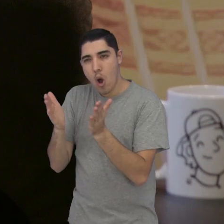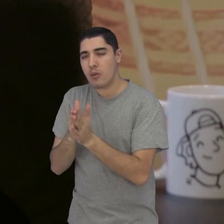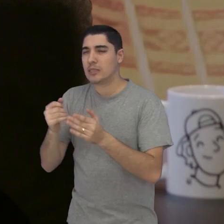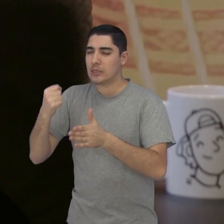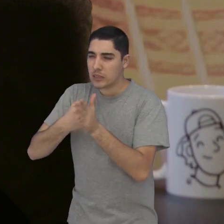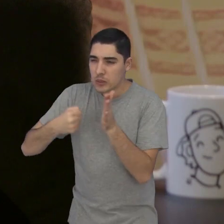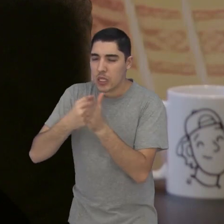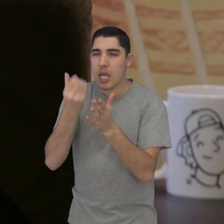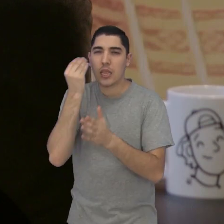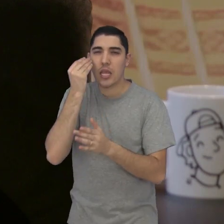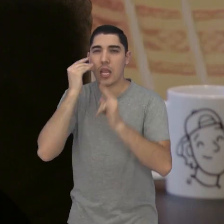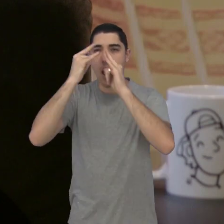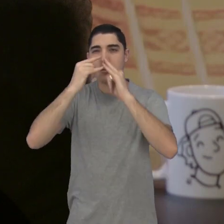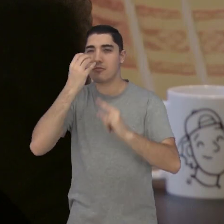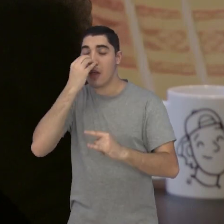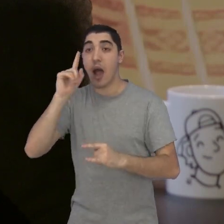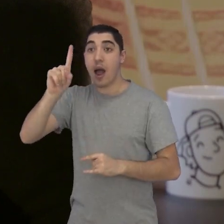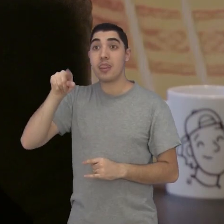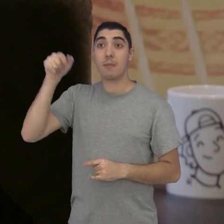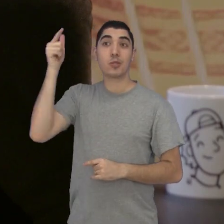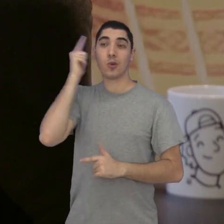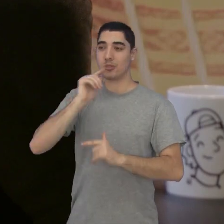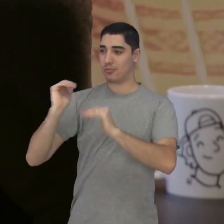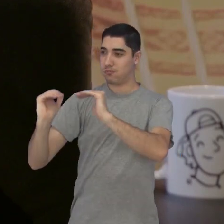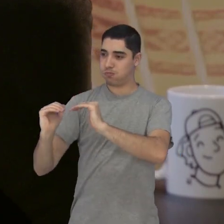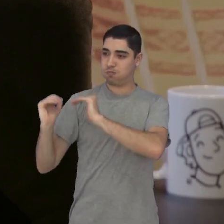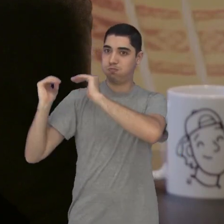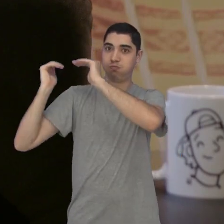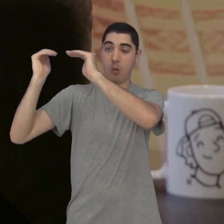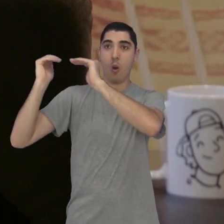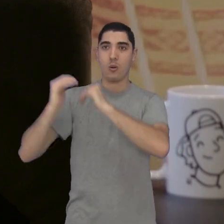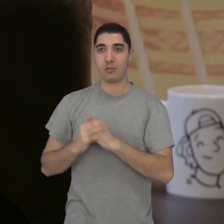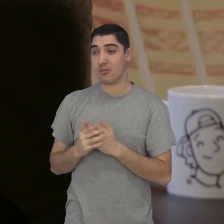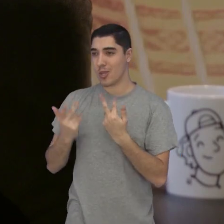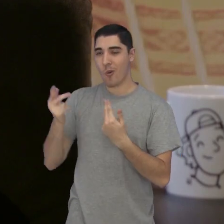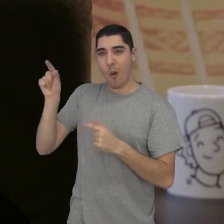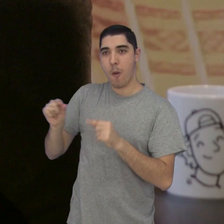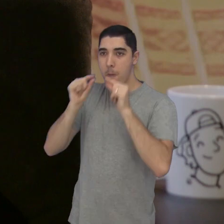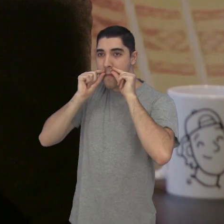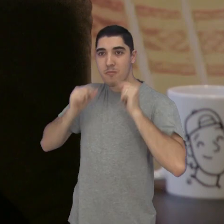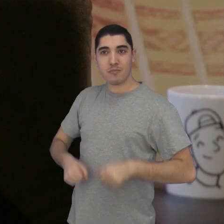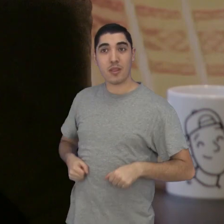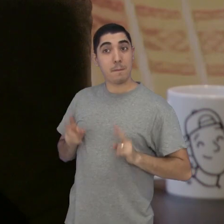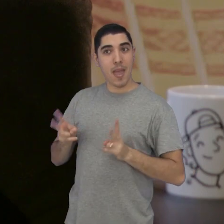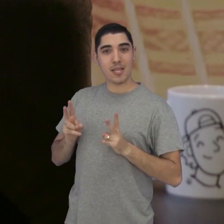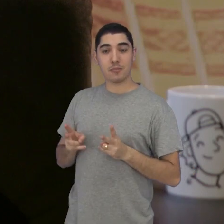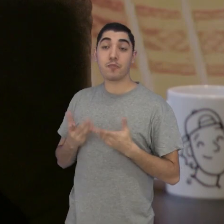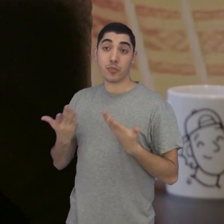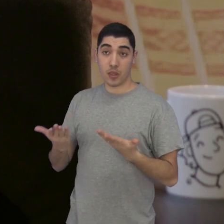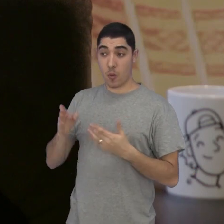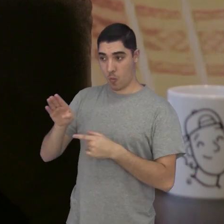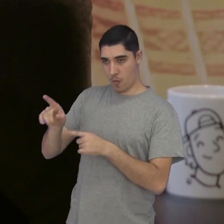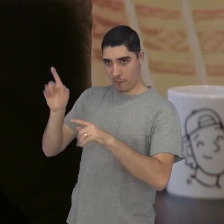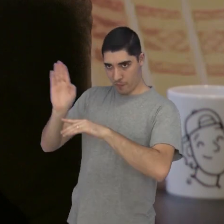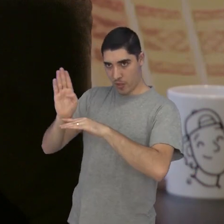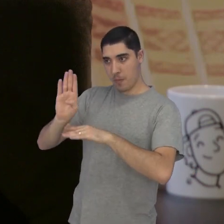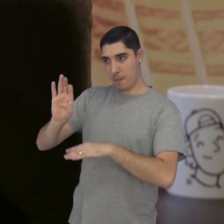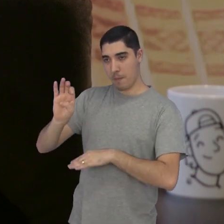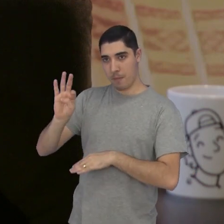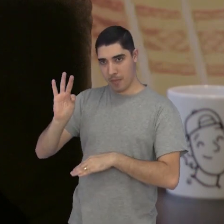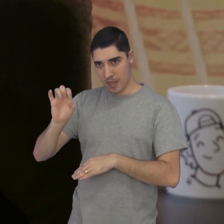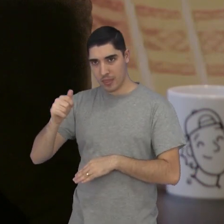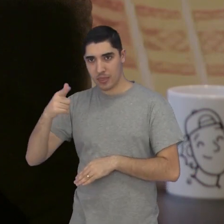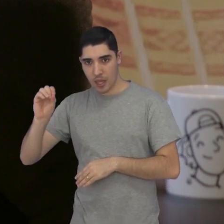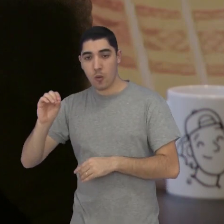pelo circo, até ele chegar a um patamar que foi aonde ele chegou. Então o Betão Roncaferro, que também é uma referência a uma